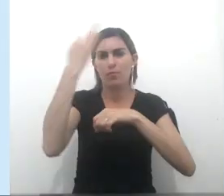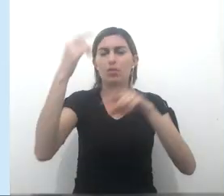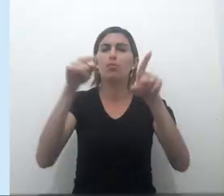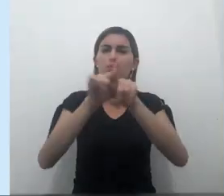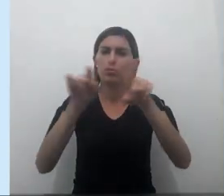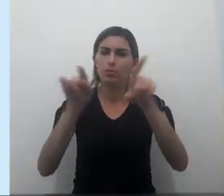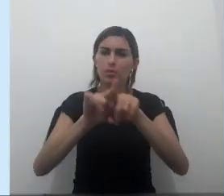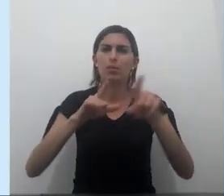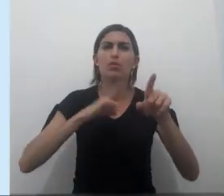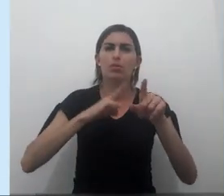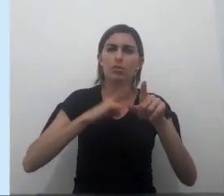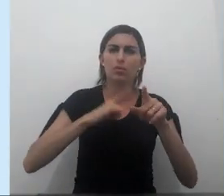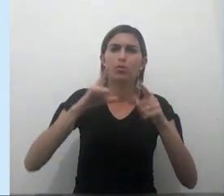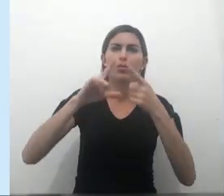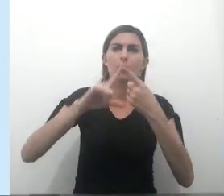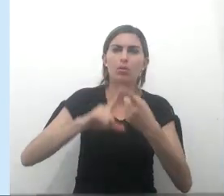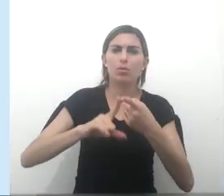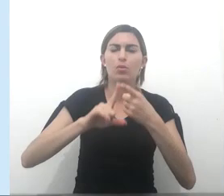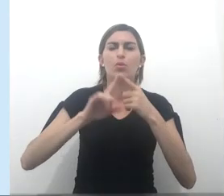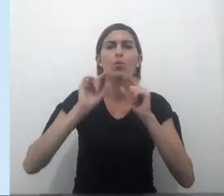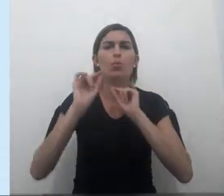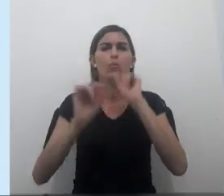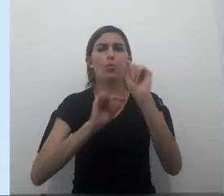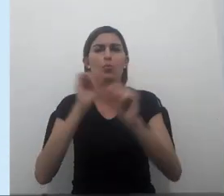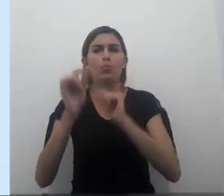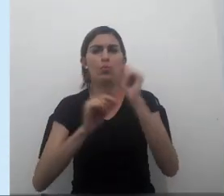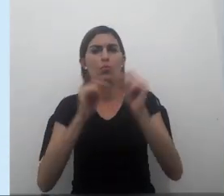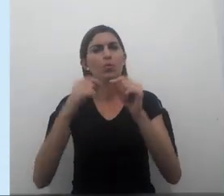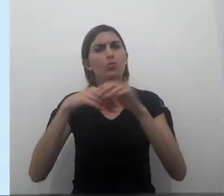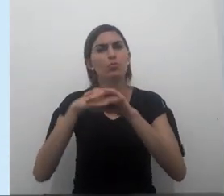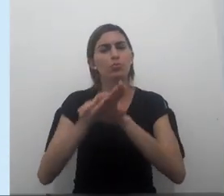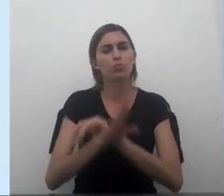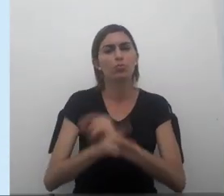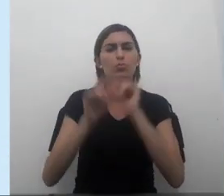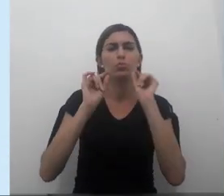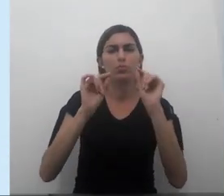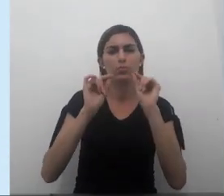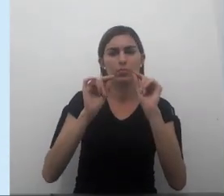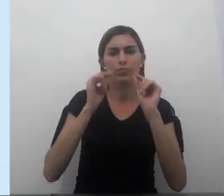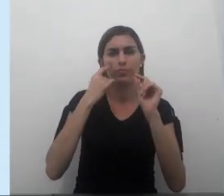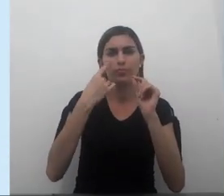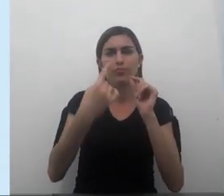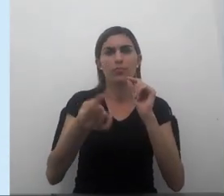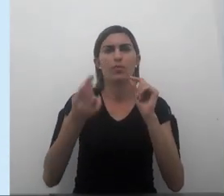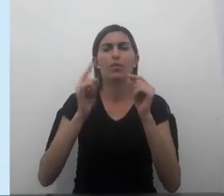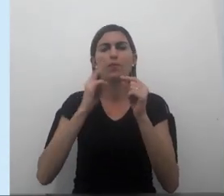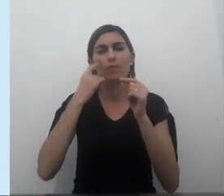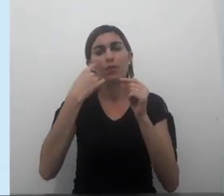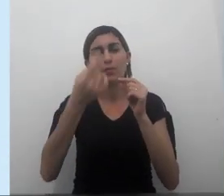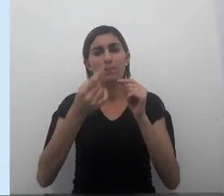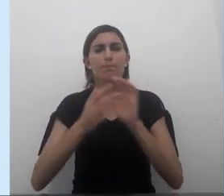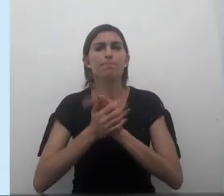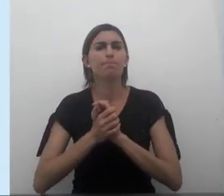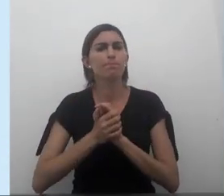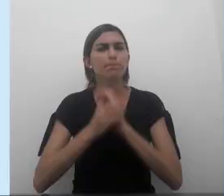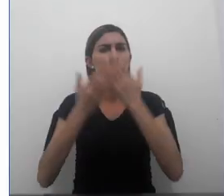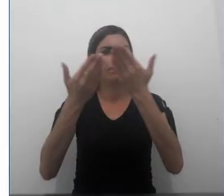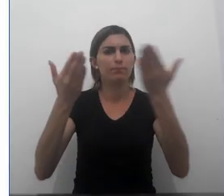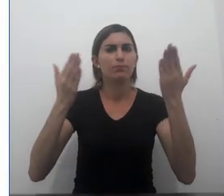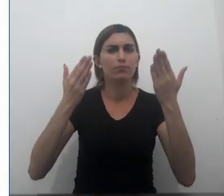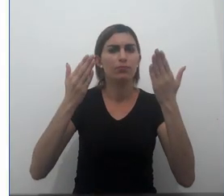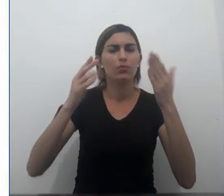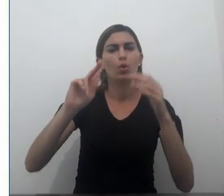federais. Existe também as vias urbanas, que é o que a gente está mais acostumado em ver e trafegar, tá? Observa na